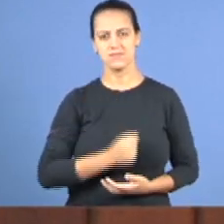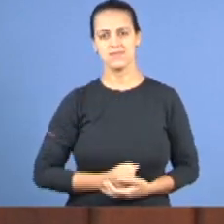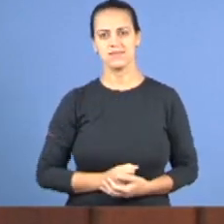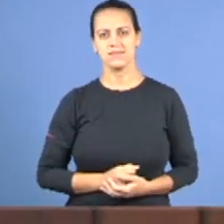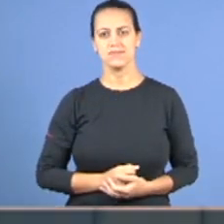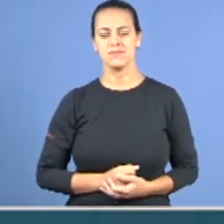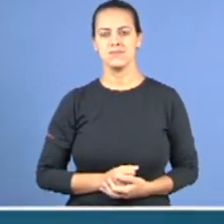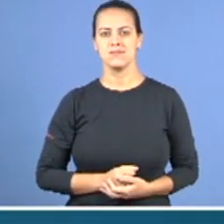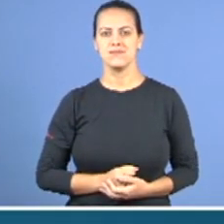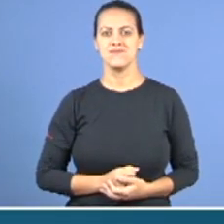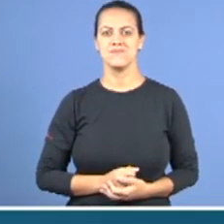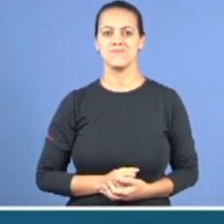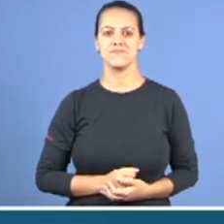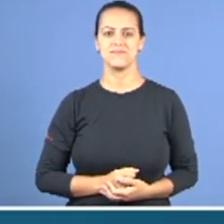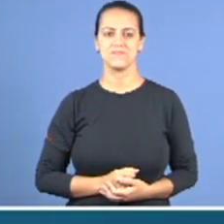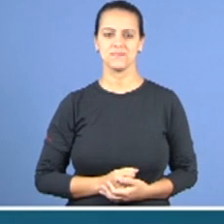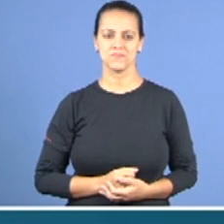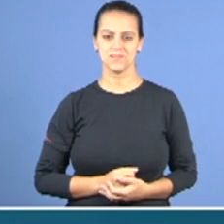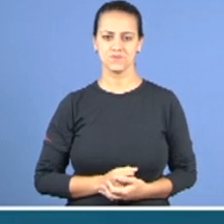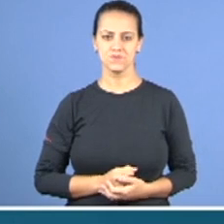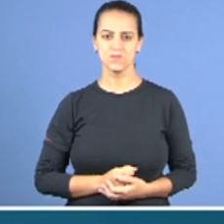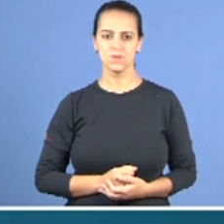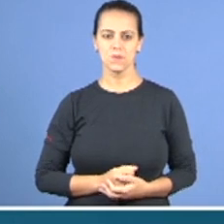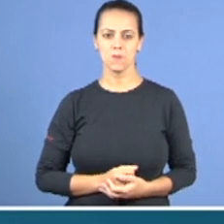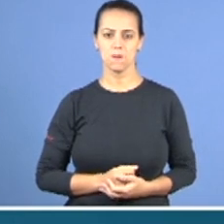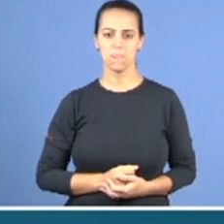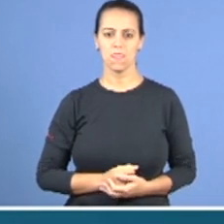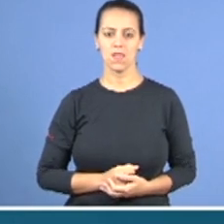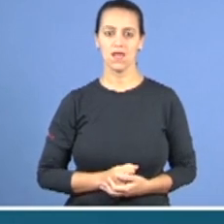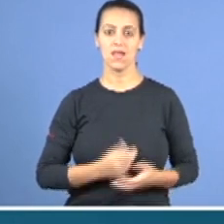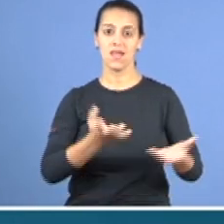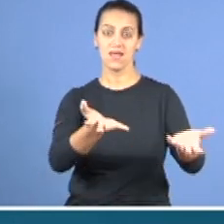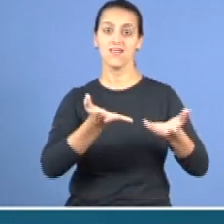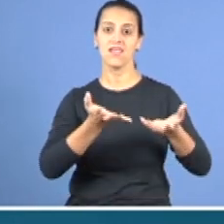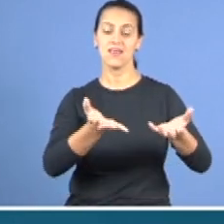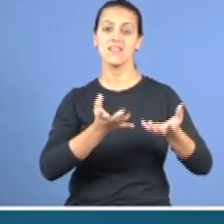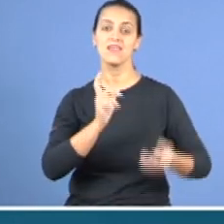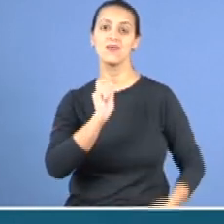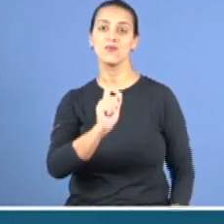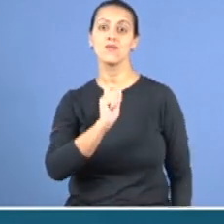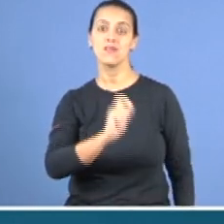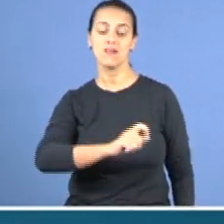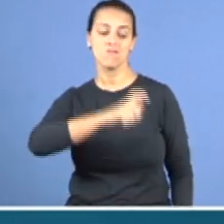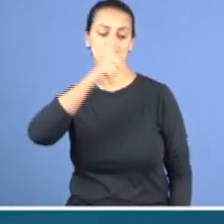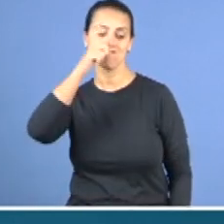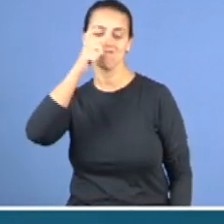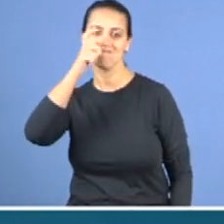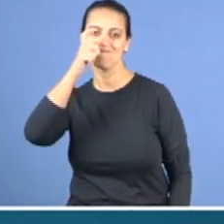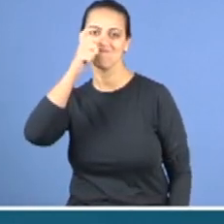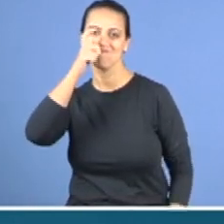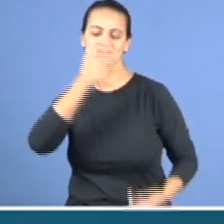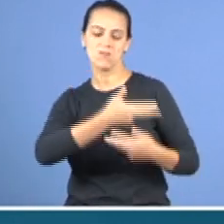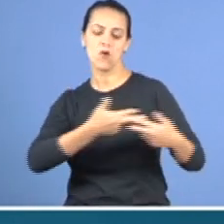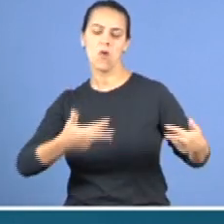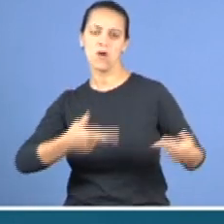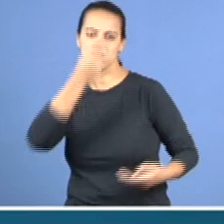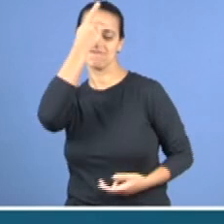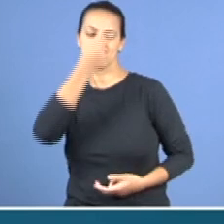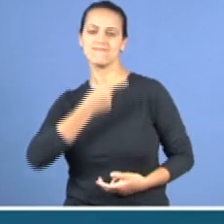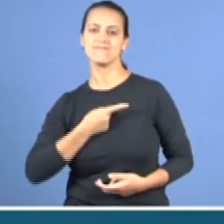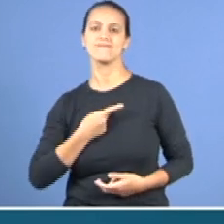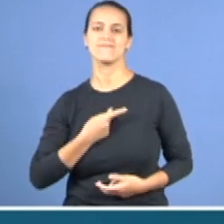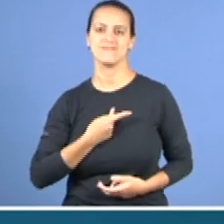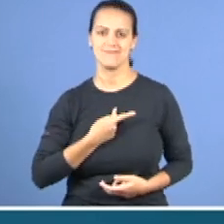né? Aqui, ó. Eles a obra queriam... é só para ter lucro. Tá aqui, vamos ó. Lucro. O que eles queriam era isso aqui, ó.